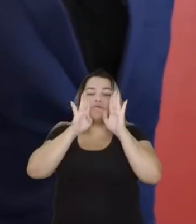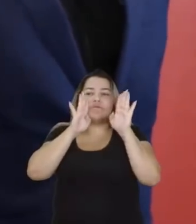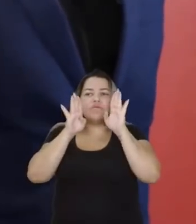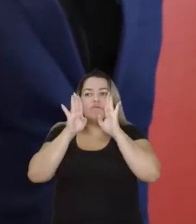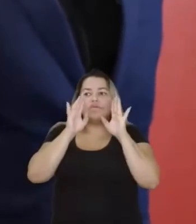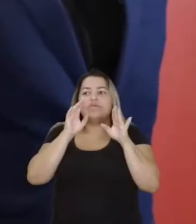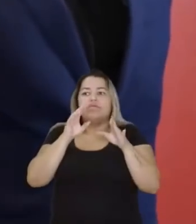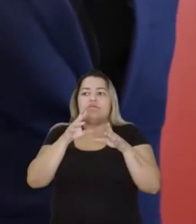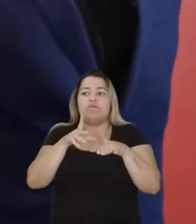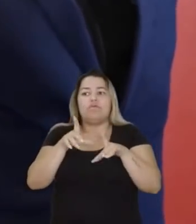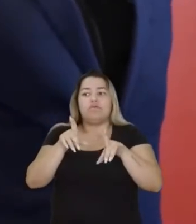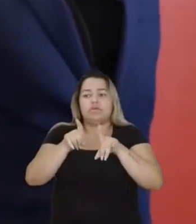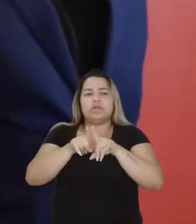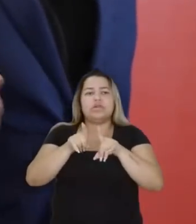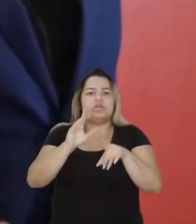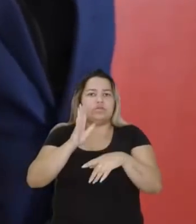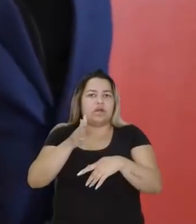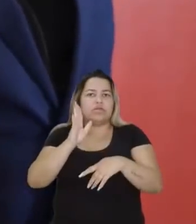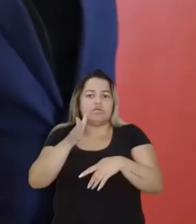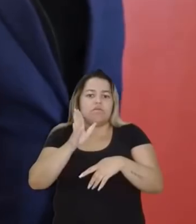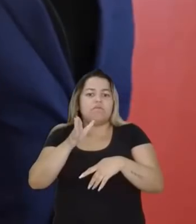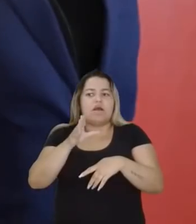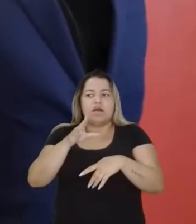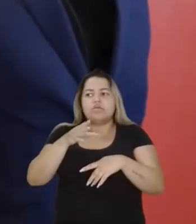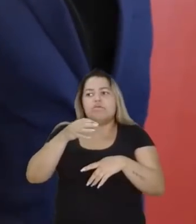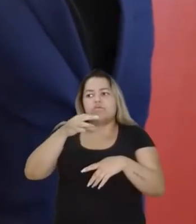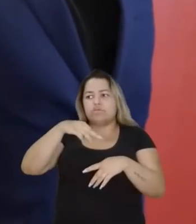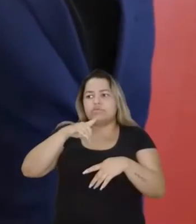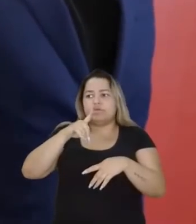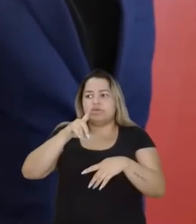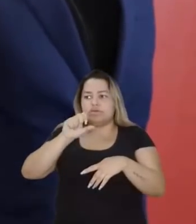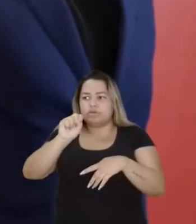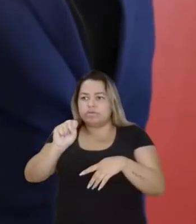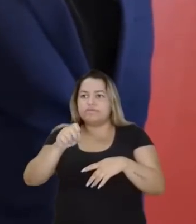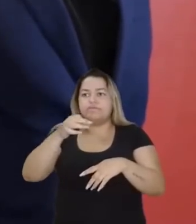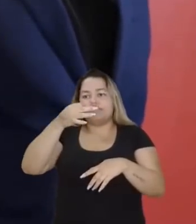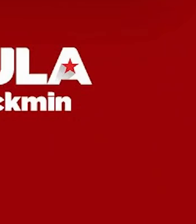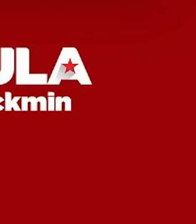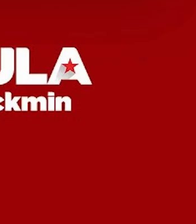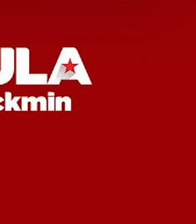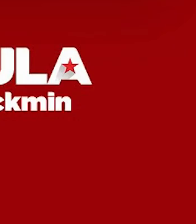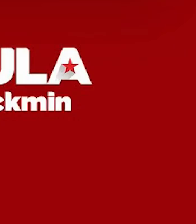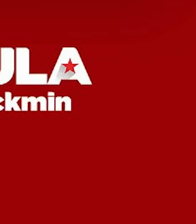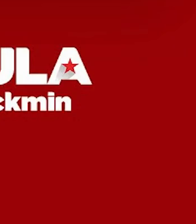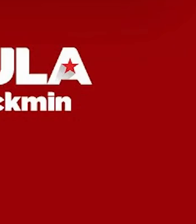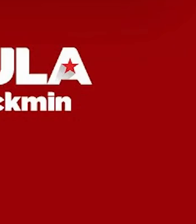Eles já tomaram uma série de medidas. Podem aprimorar, mas o Telegram nos preocupa muito.